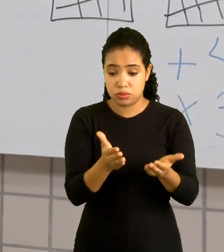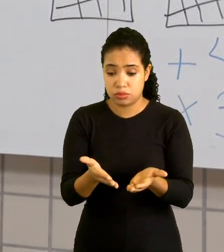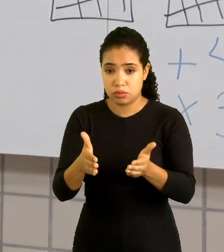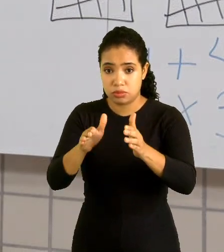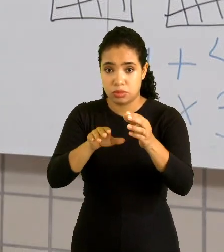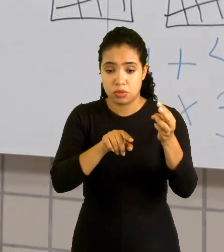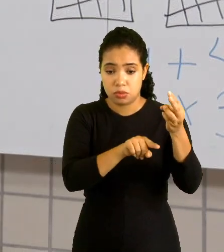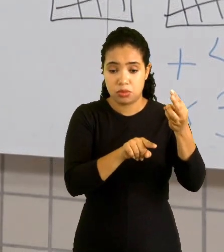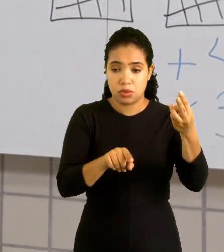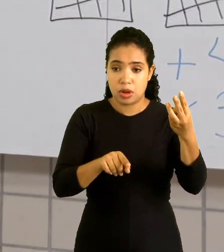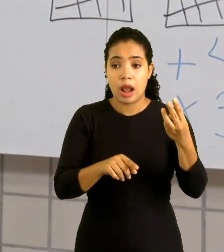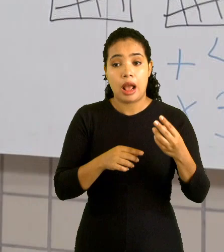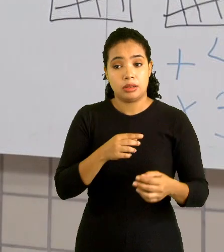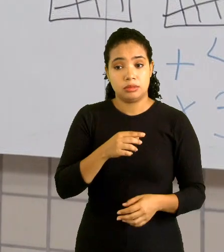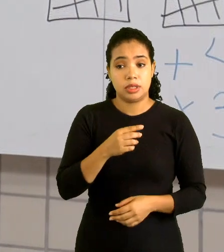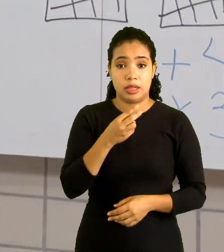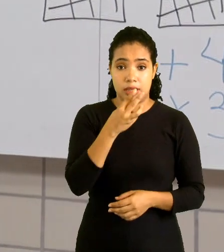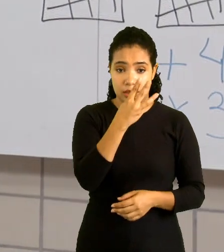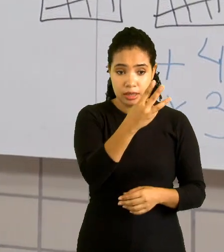são